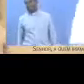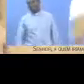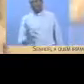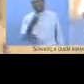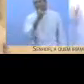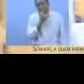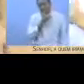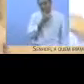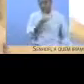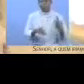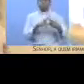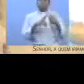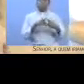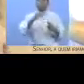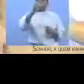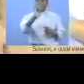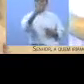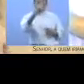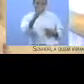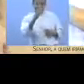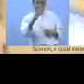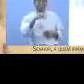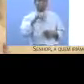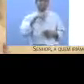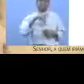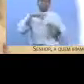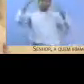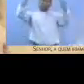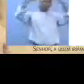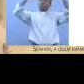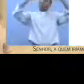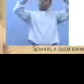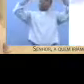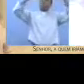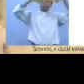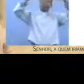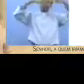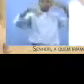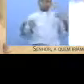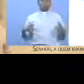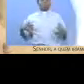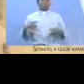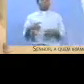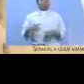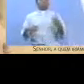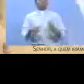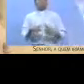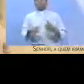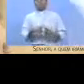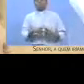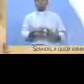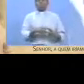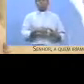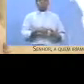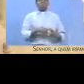triste. Se na sua casa está tendo a goteira do encardido, é porque você está dando o suficiente para comprar umas